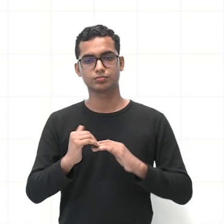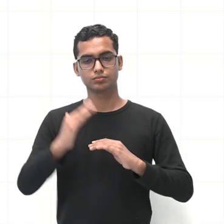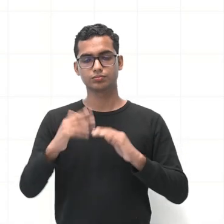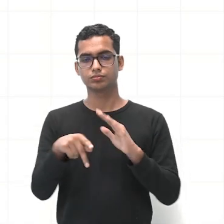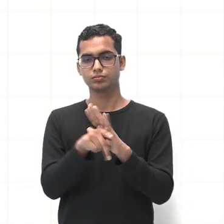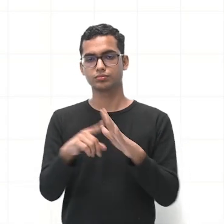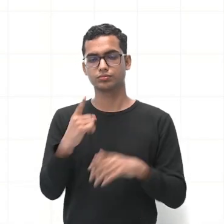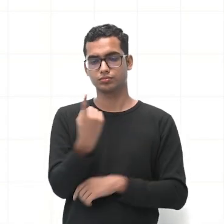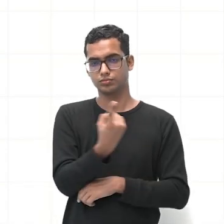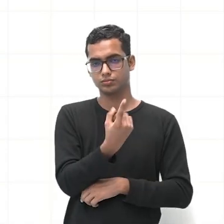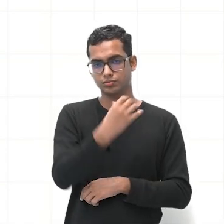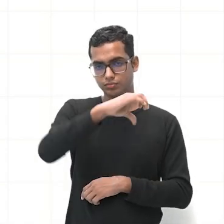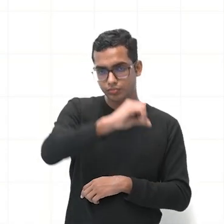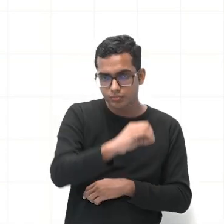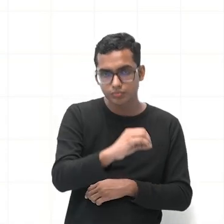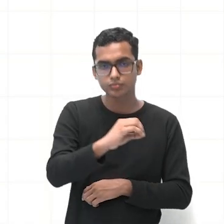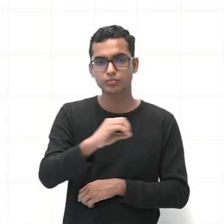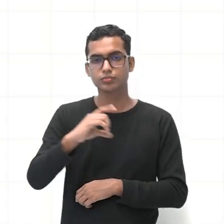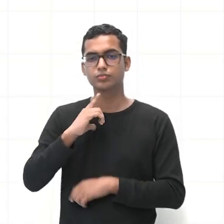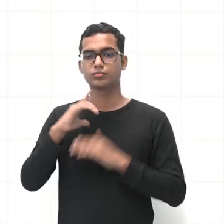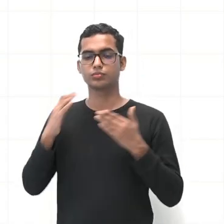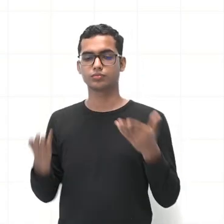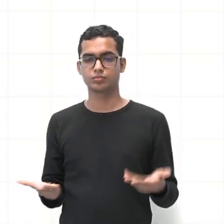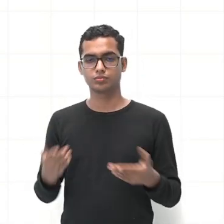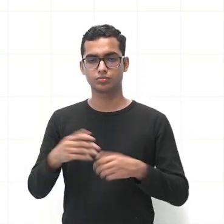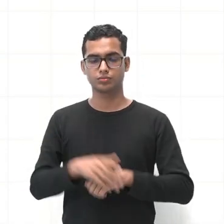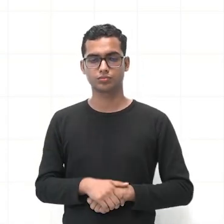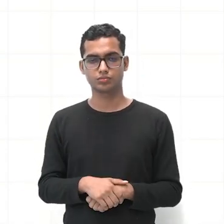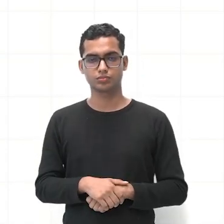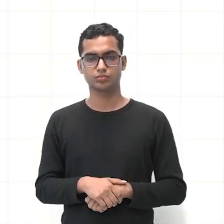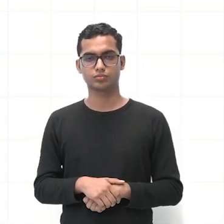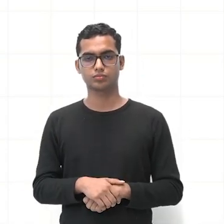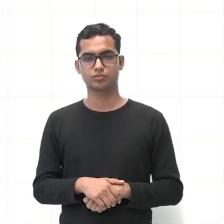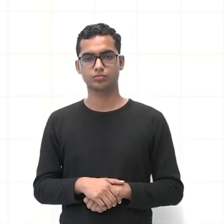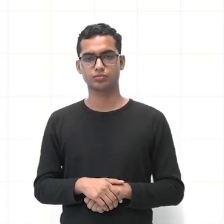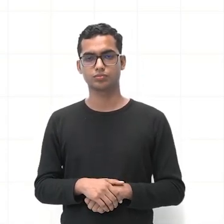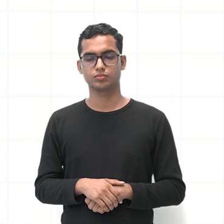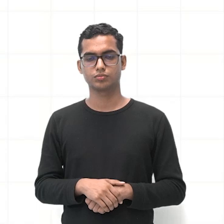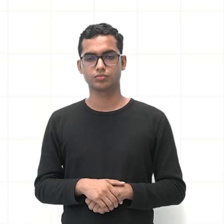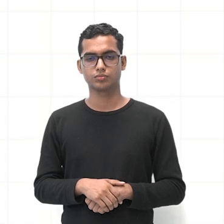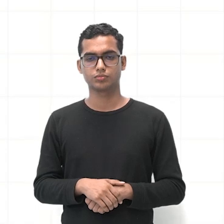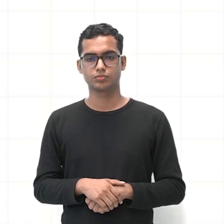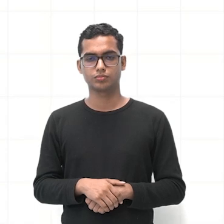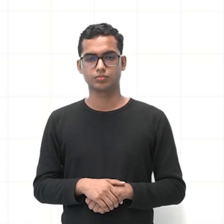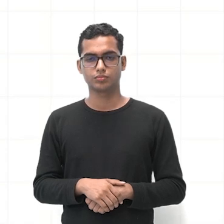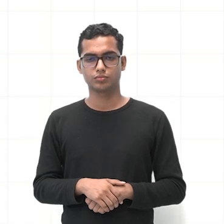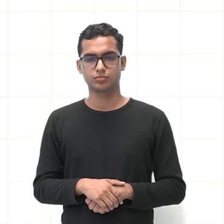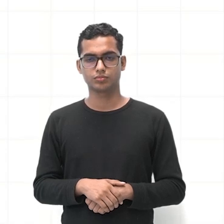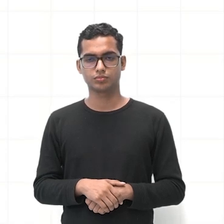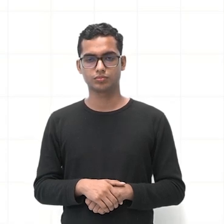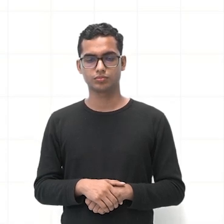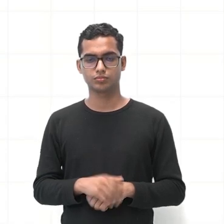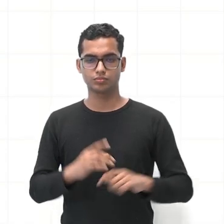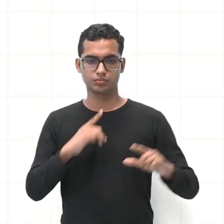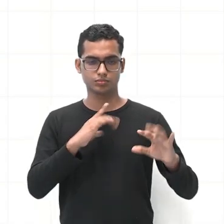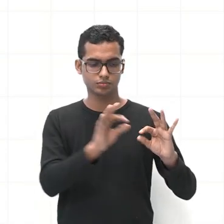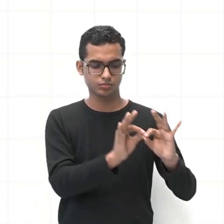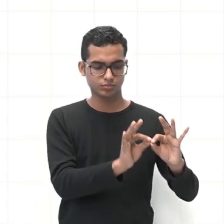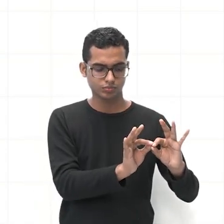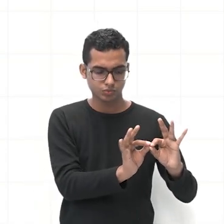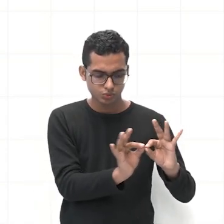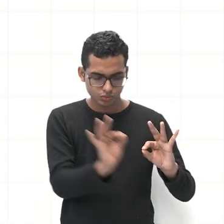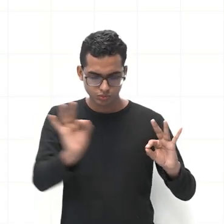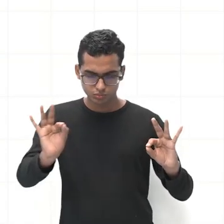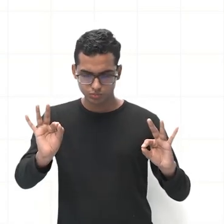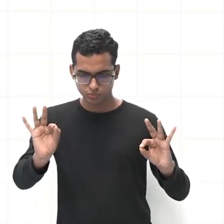aqui, o triângulo é classificado em relação ao ângulo como obtusângulo. E os outros dois ângulos são agudos, né? Menores que